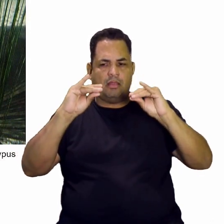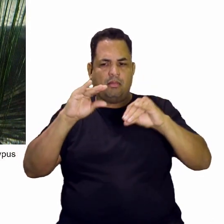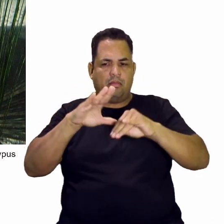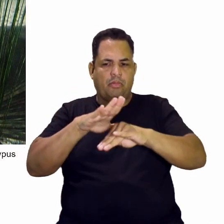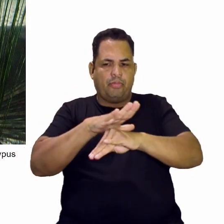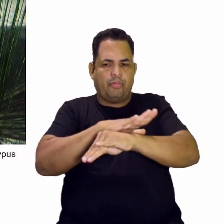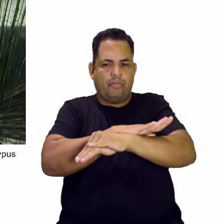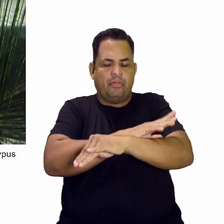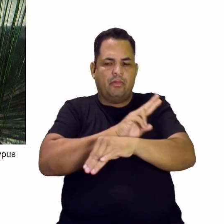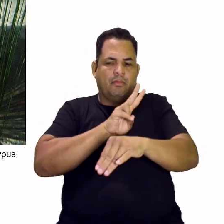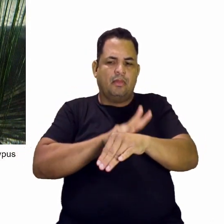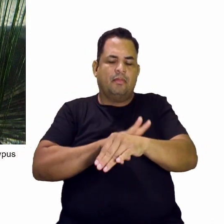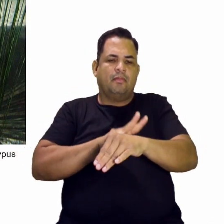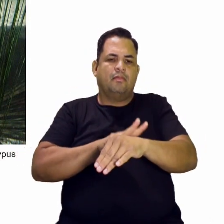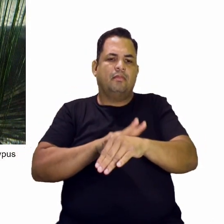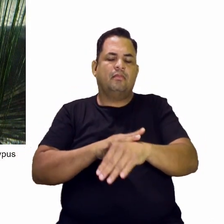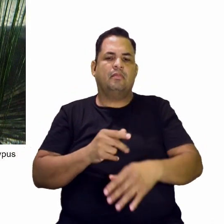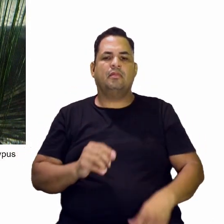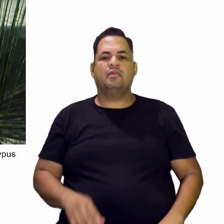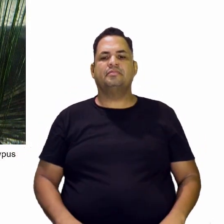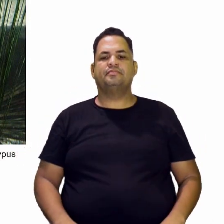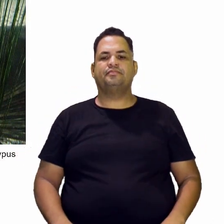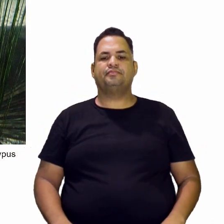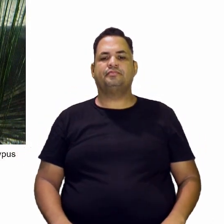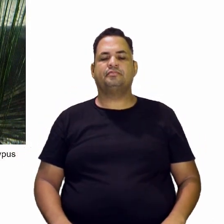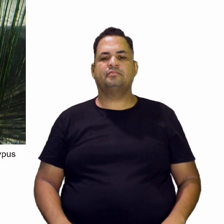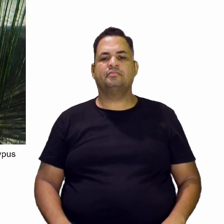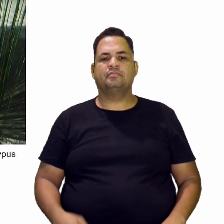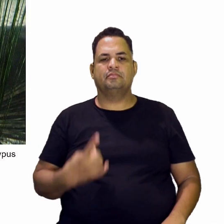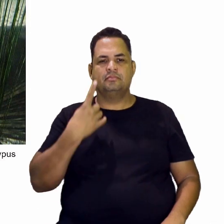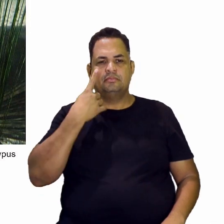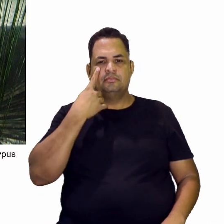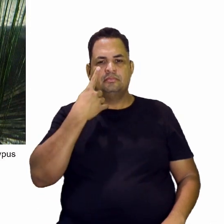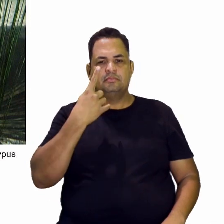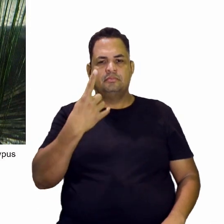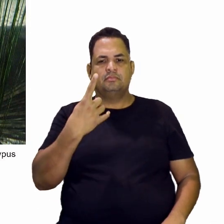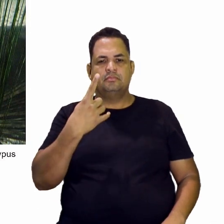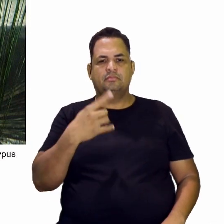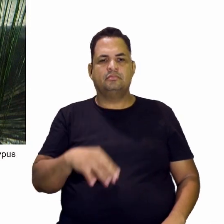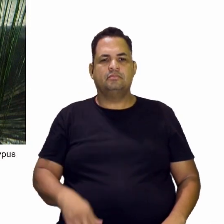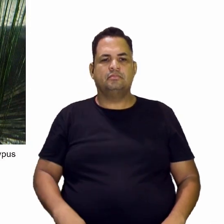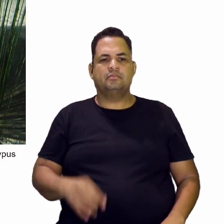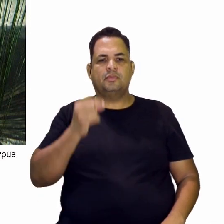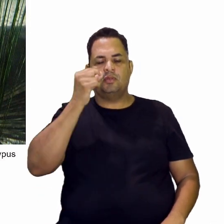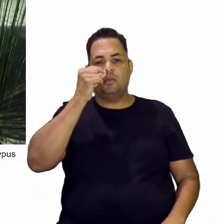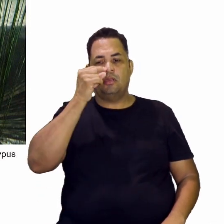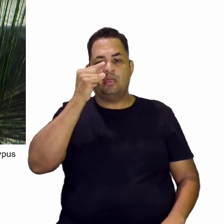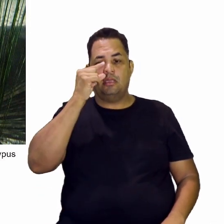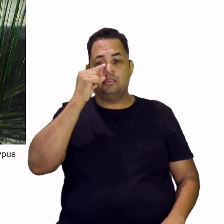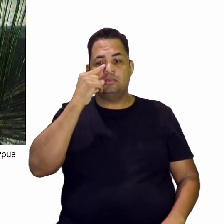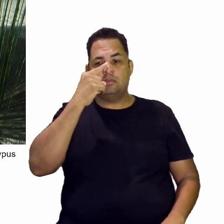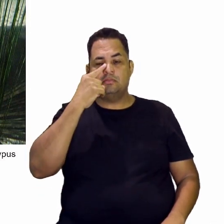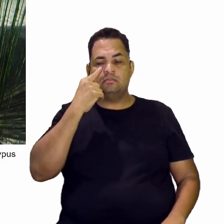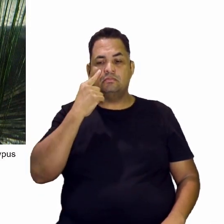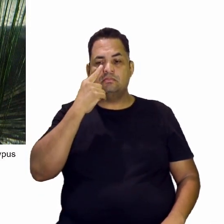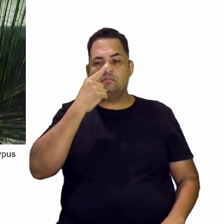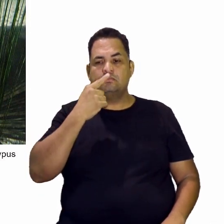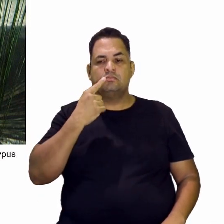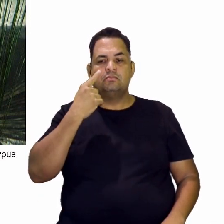aí, tá? Mas o que eu queria te chamar a atenção? Olha as posições das narinas desses animais, gente.